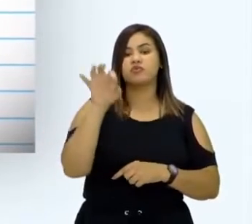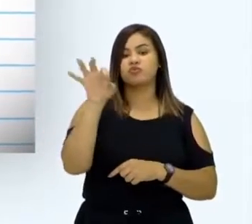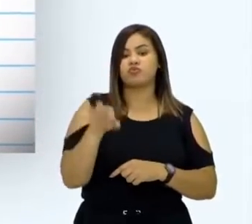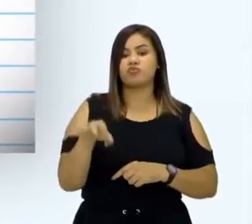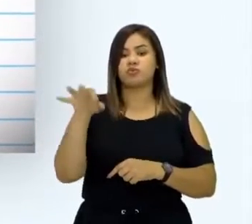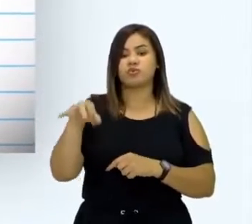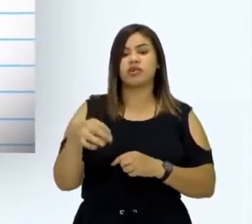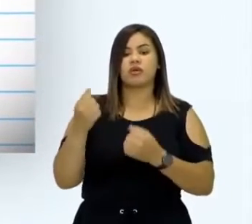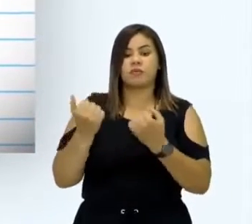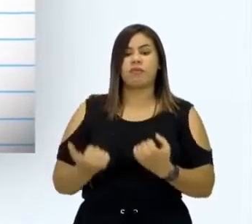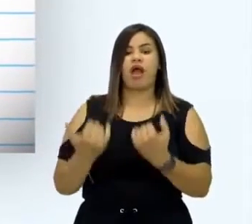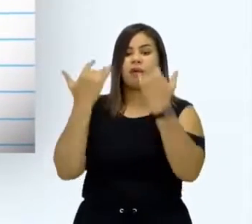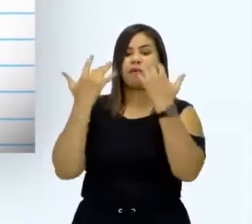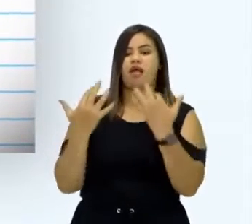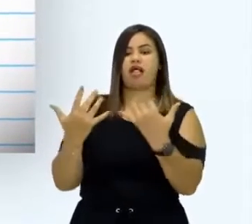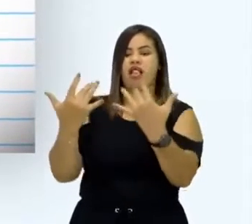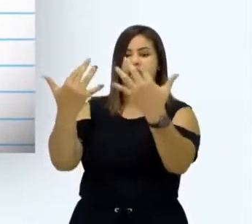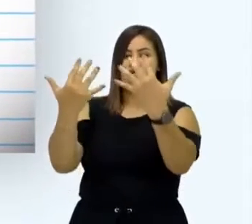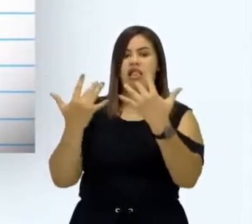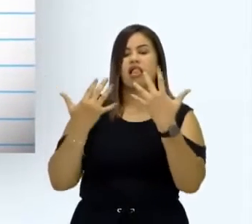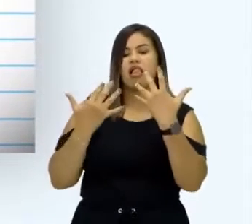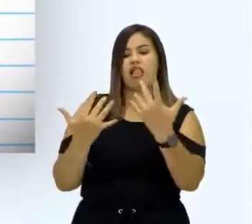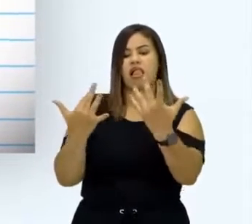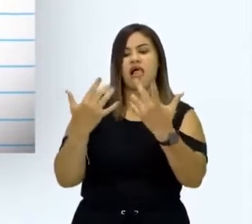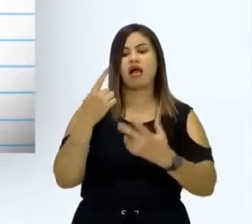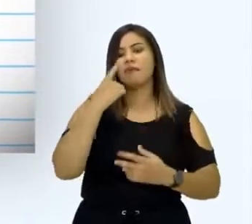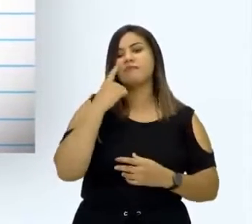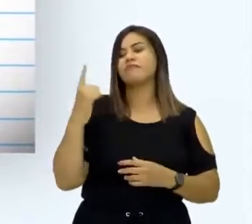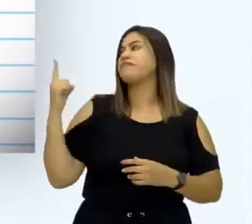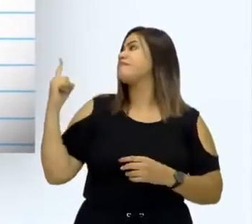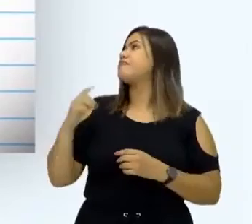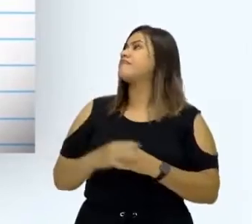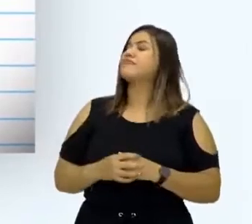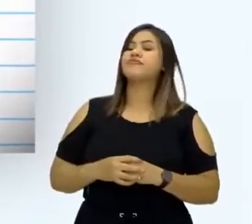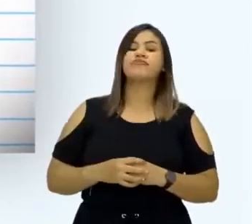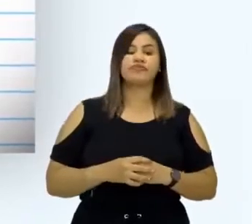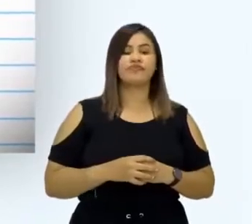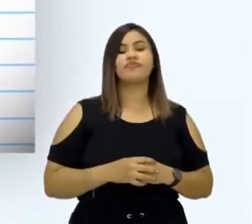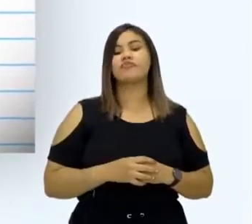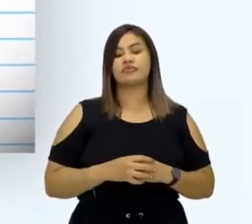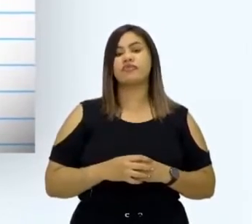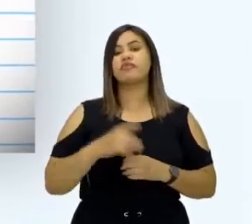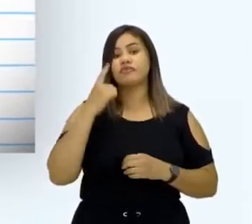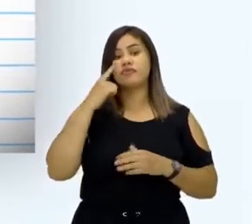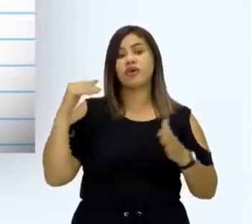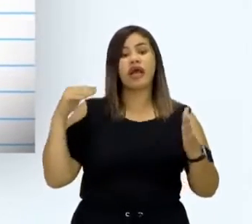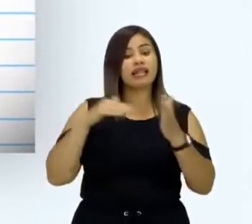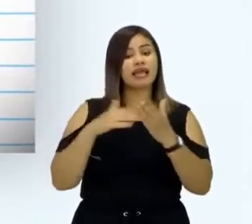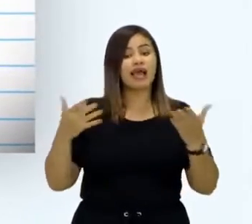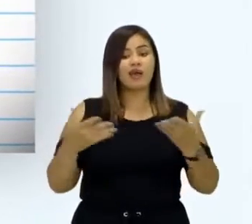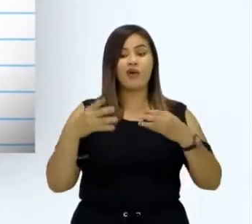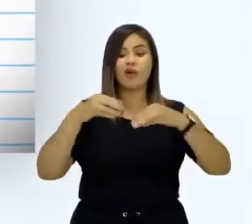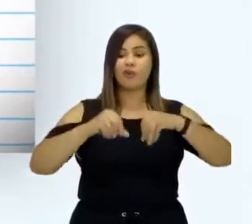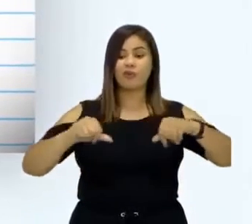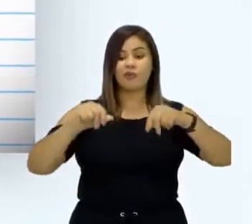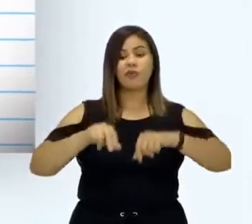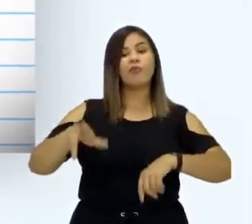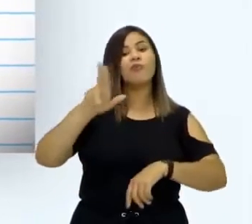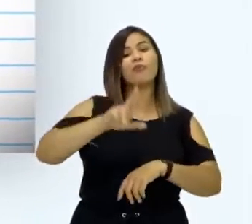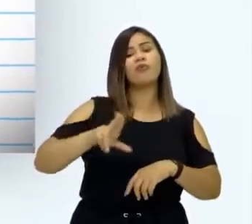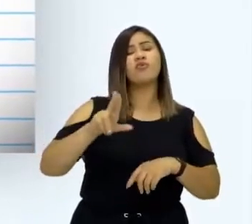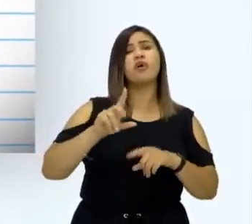ou permanentes, irrigadas ou não. Até aqui, abordamos a cobertura e o uso da terra. Mas e quanto às